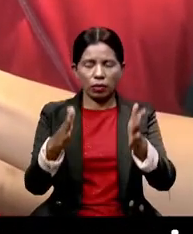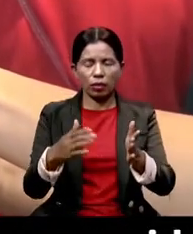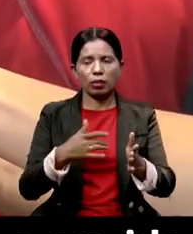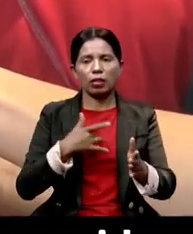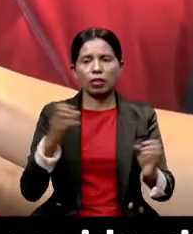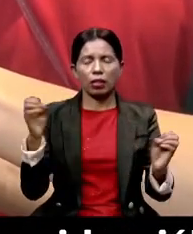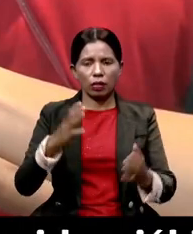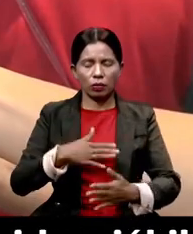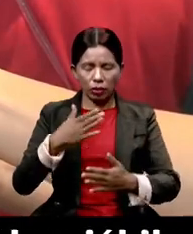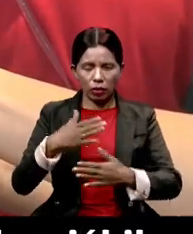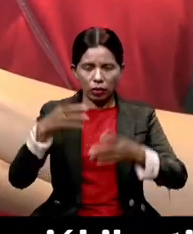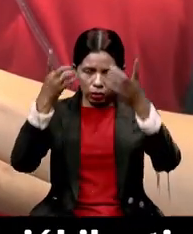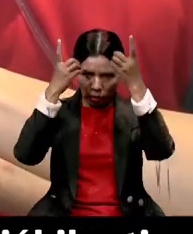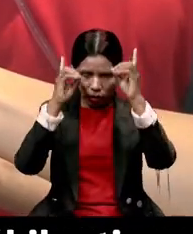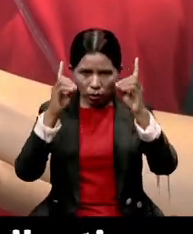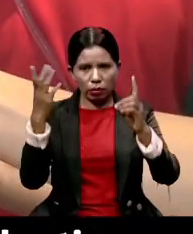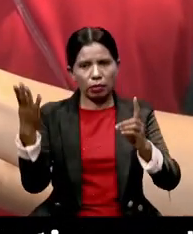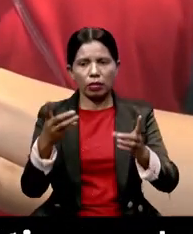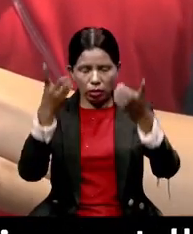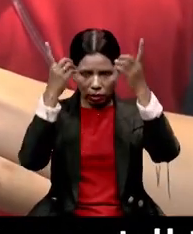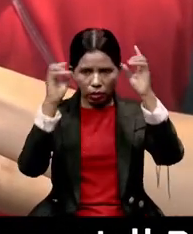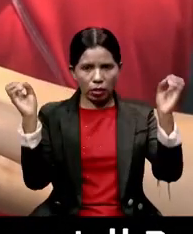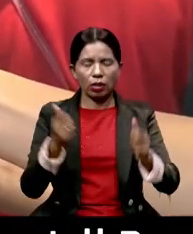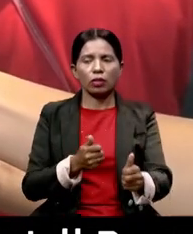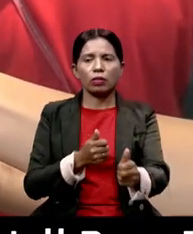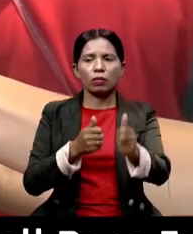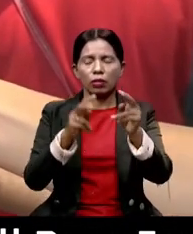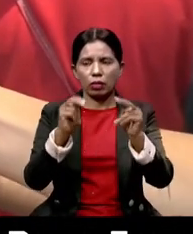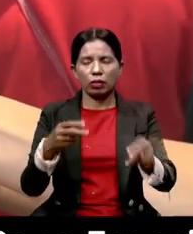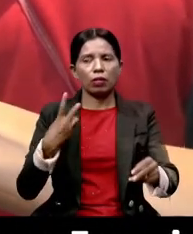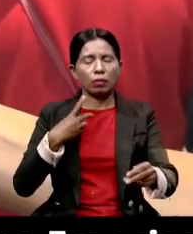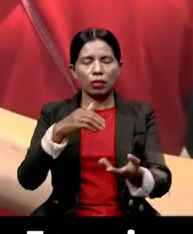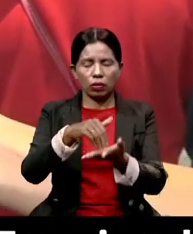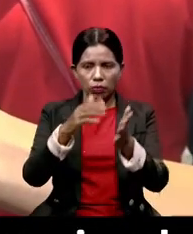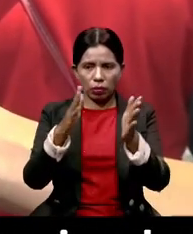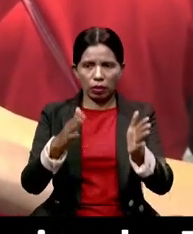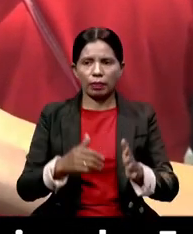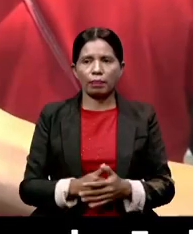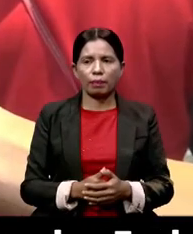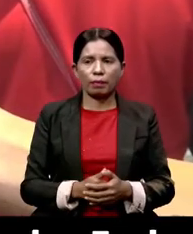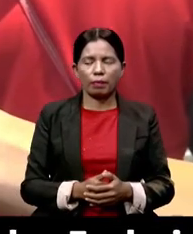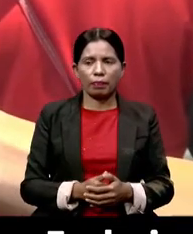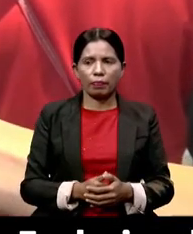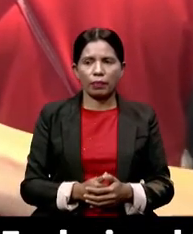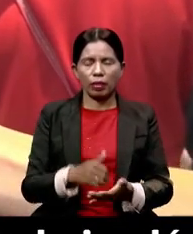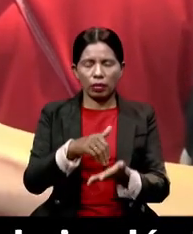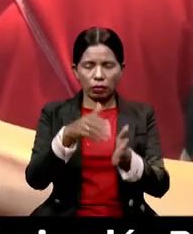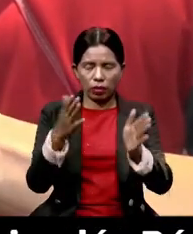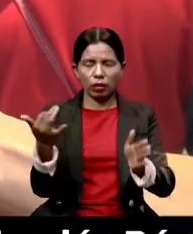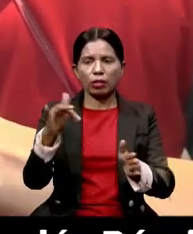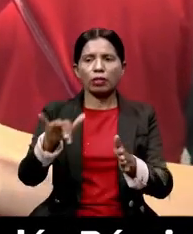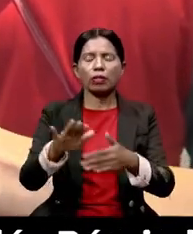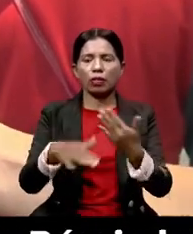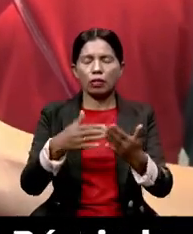com a decisão referida. Então, a decisão é a necessidade da minha estudante. Não é a tua necessidade da estudante. Mas se